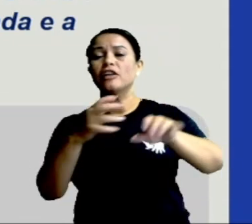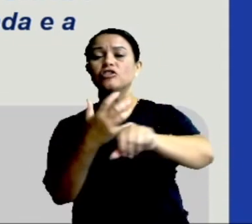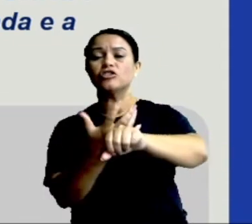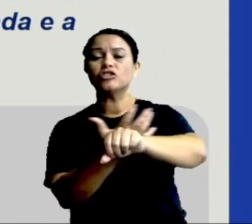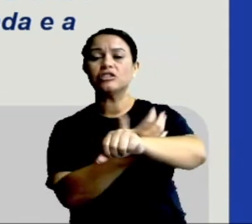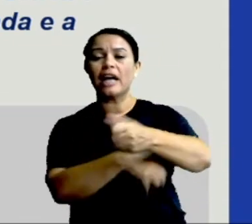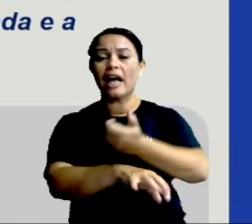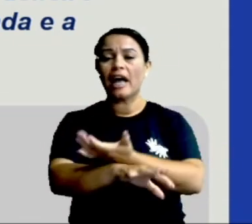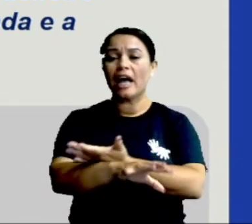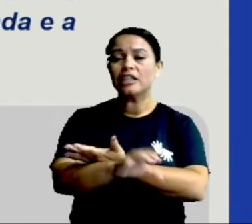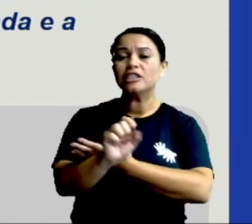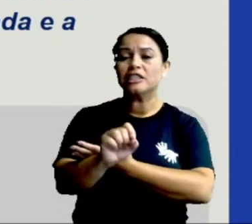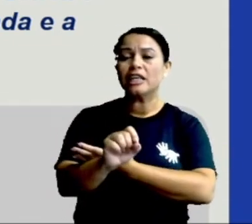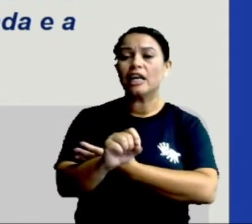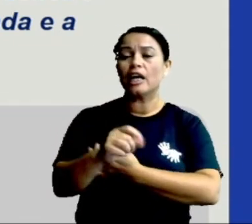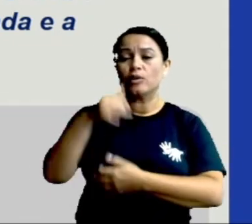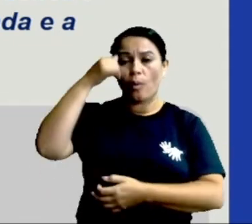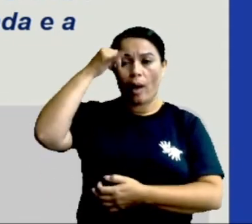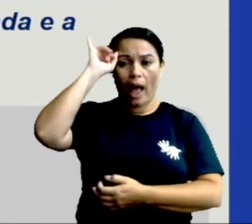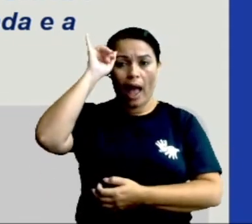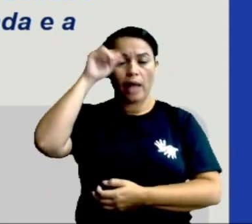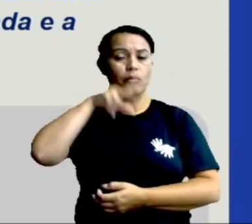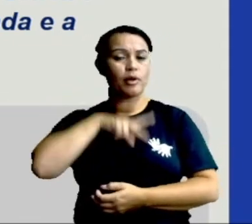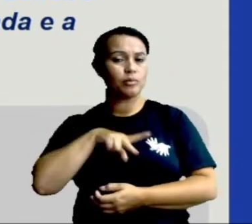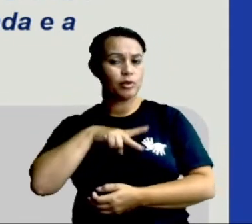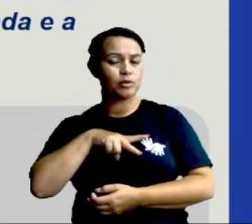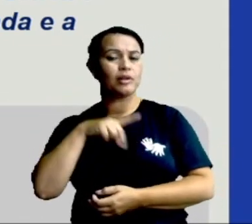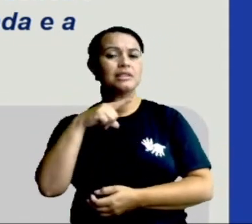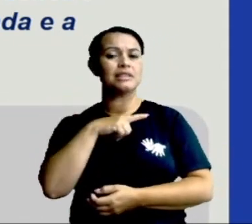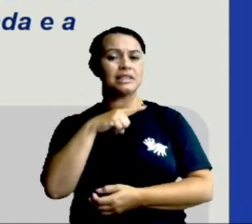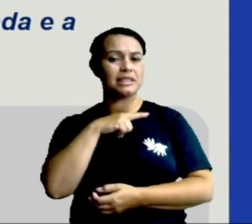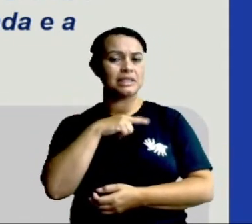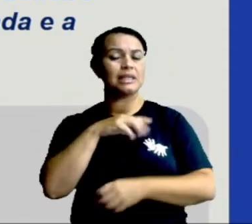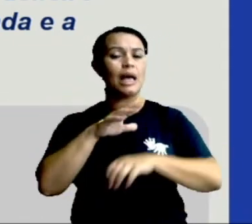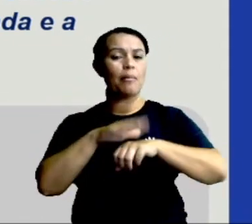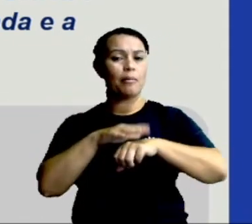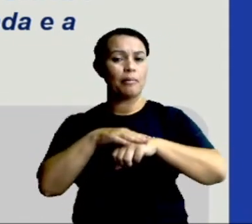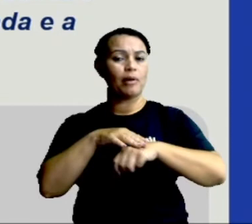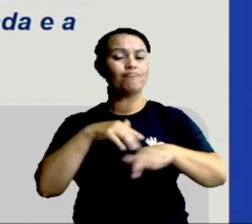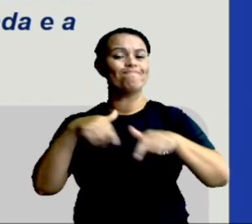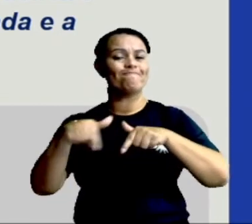Brasil pelos portugueses, que obrigava um certo contingente de mão de